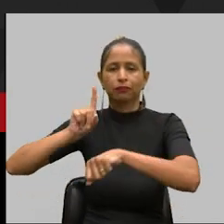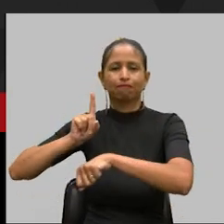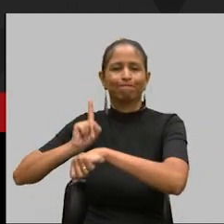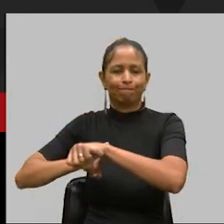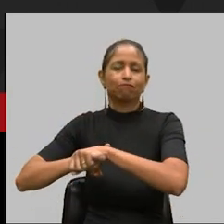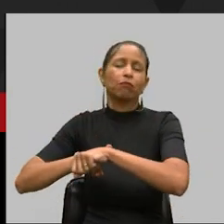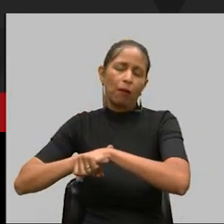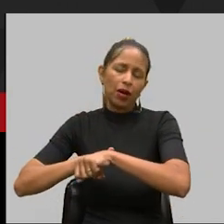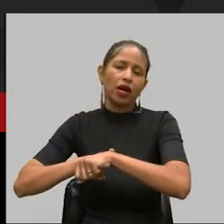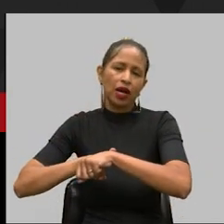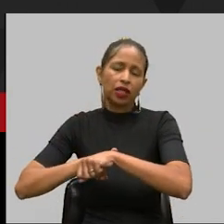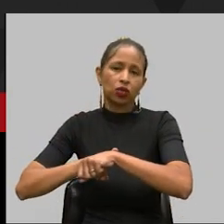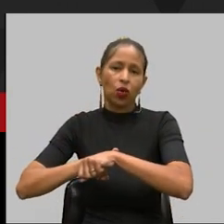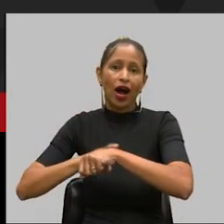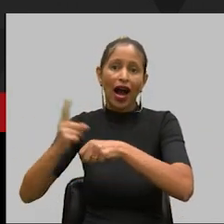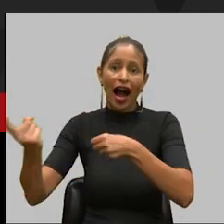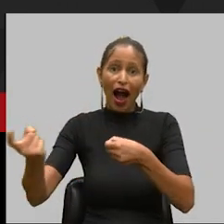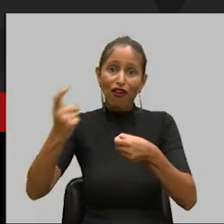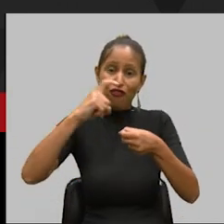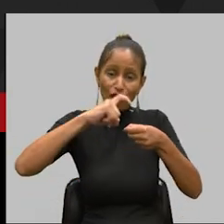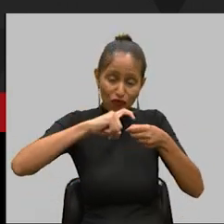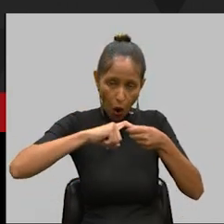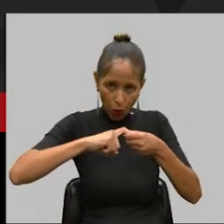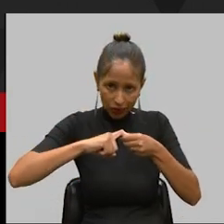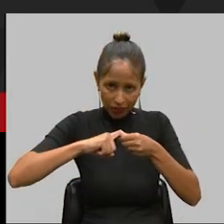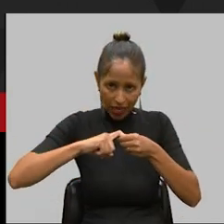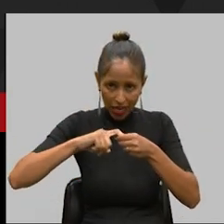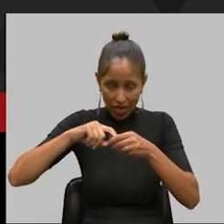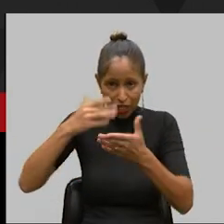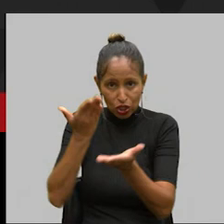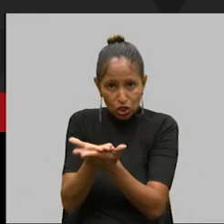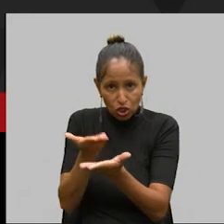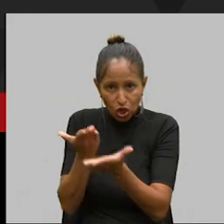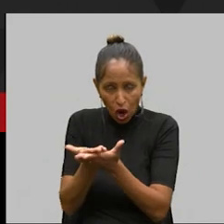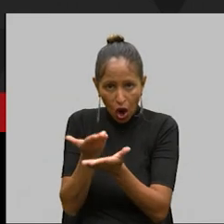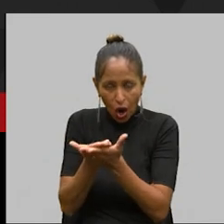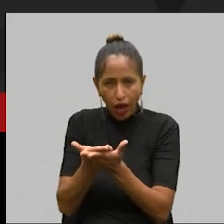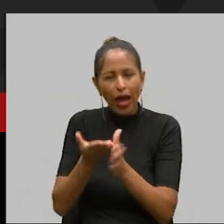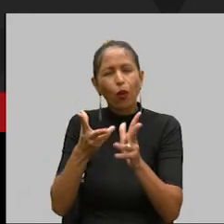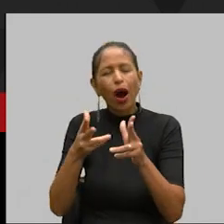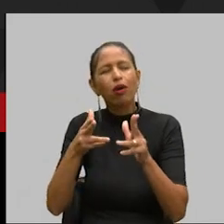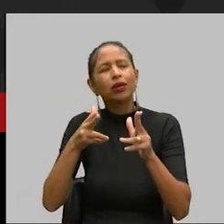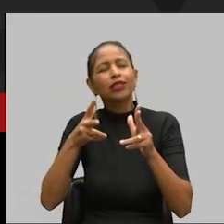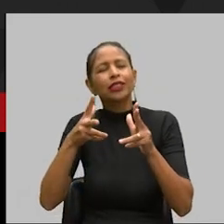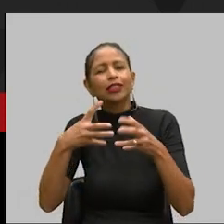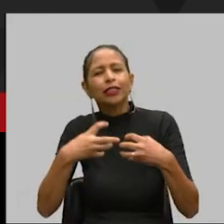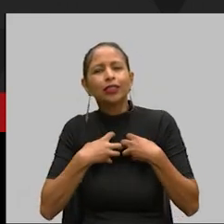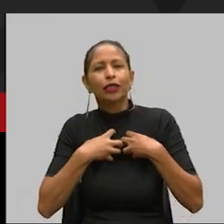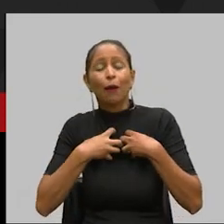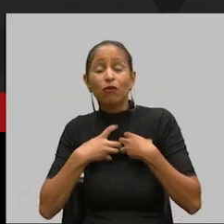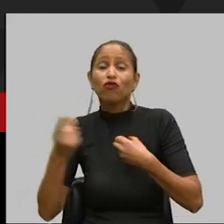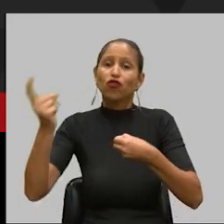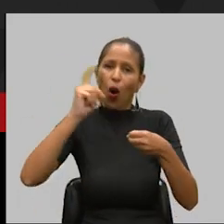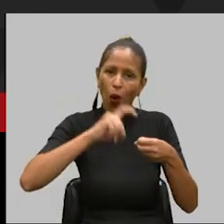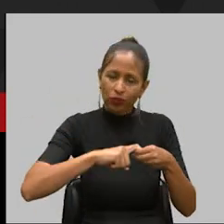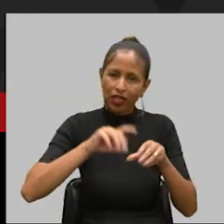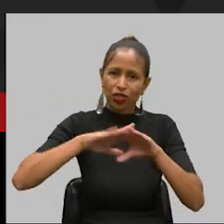que a volta da educação Rural está batendo na nossa porta por isso nós